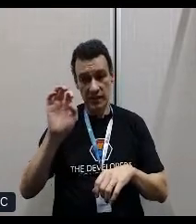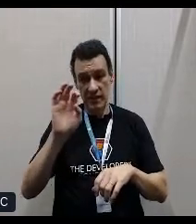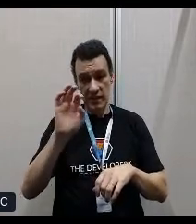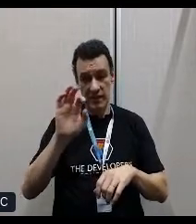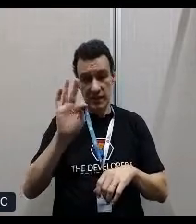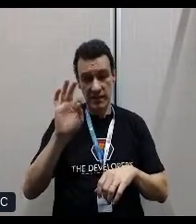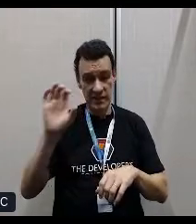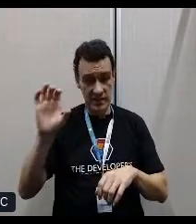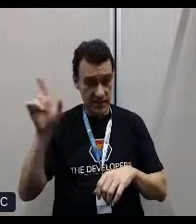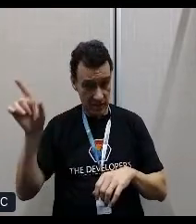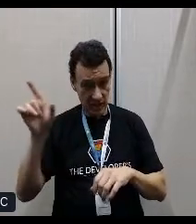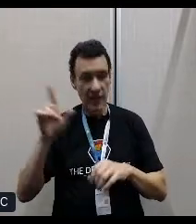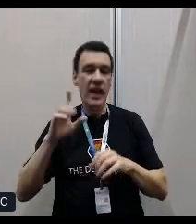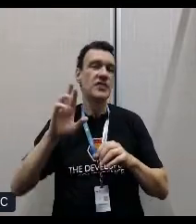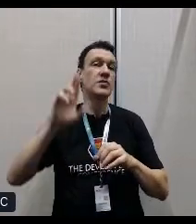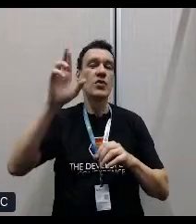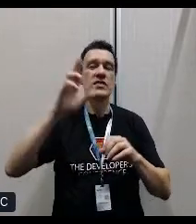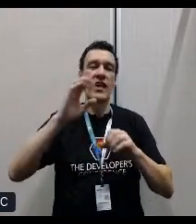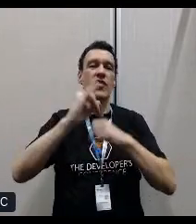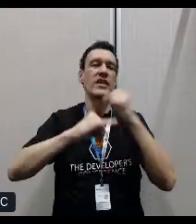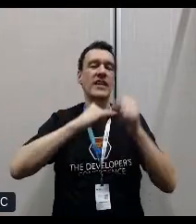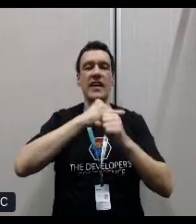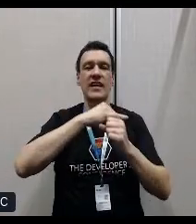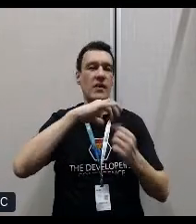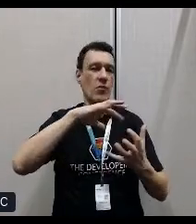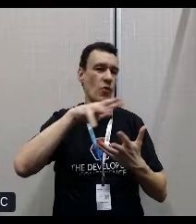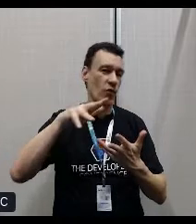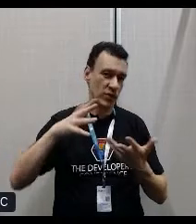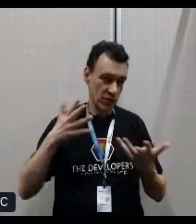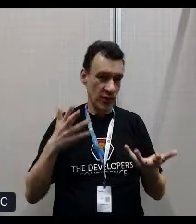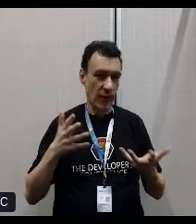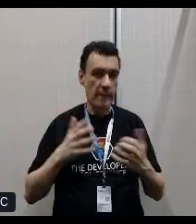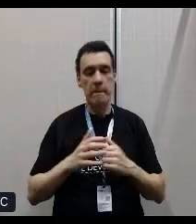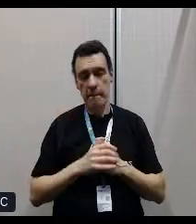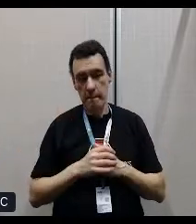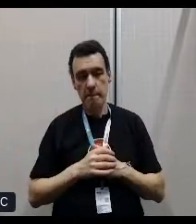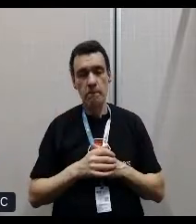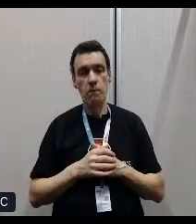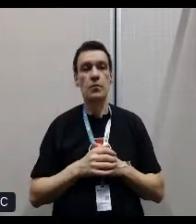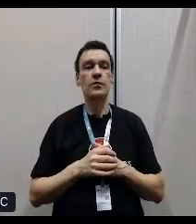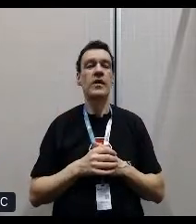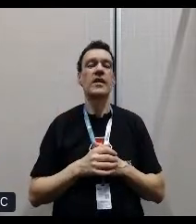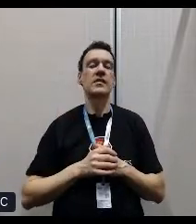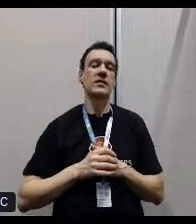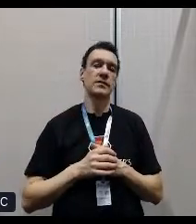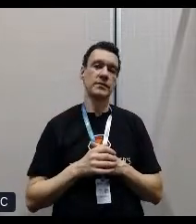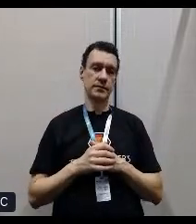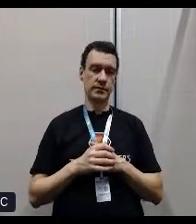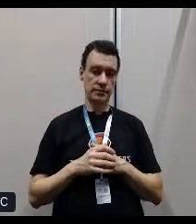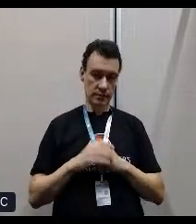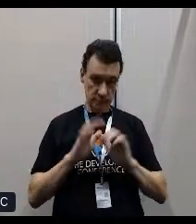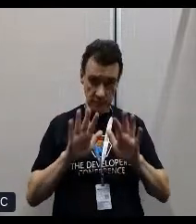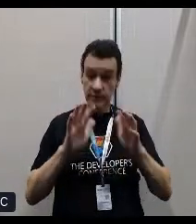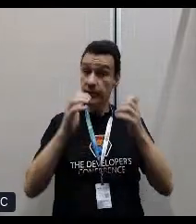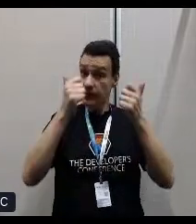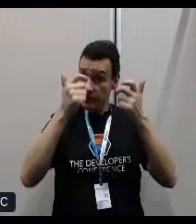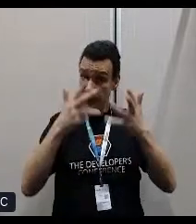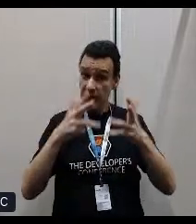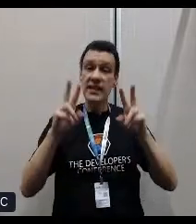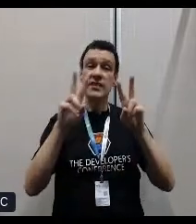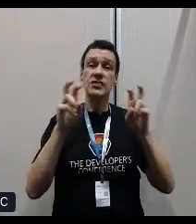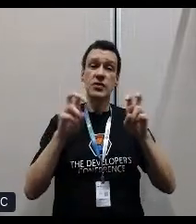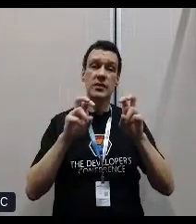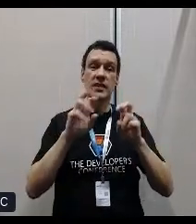basicamente. Então, a gente tem esse guia, mas um pouco mais para frente, né, falando sobre a WCAG, no próximo slide passei, tem o